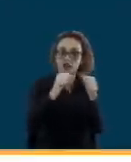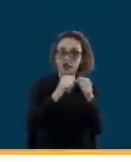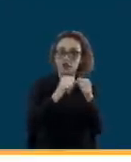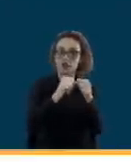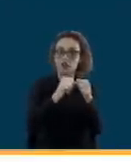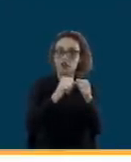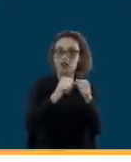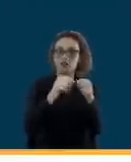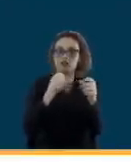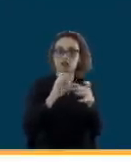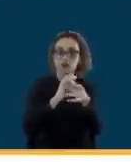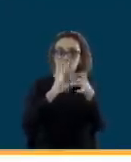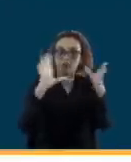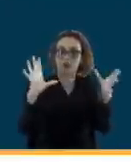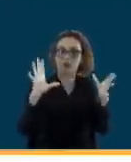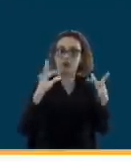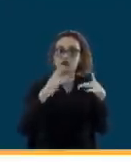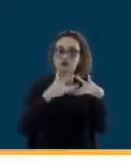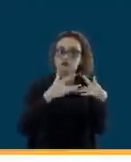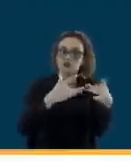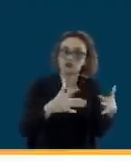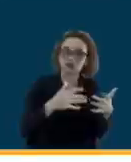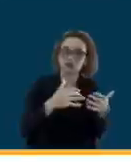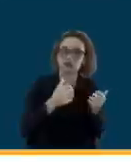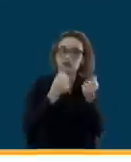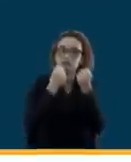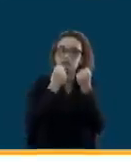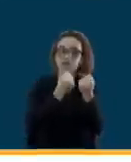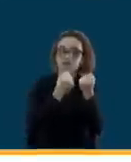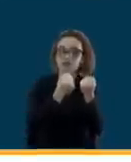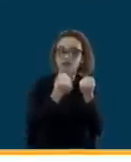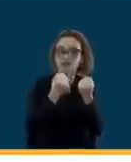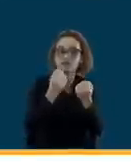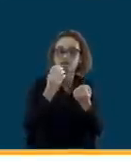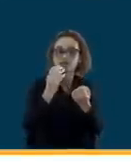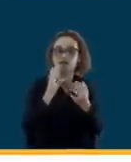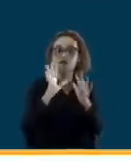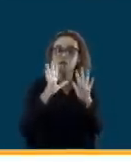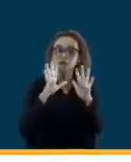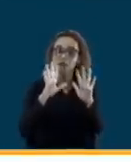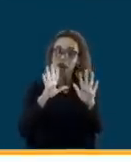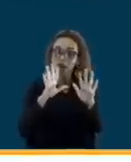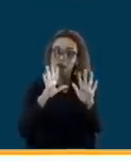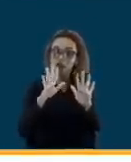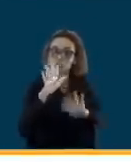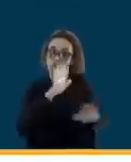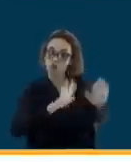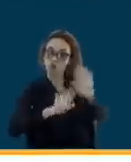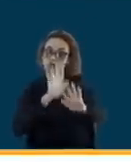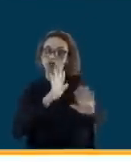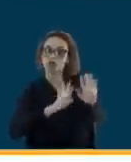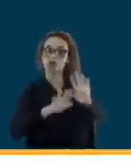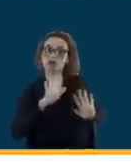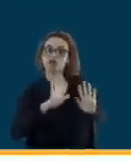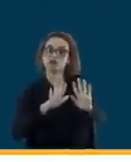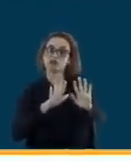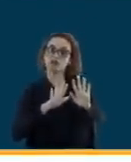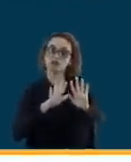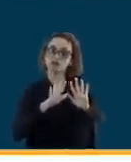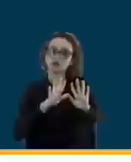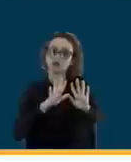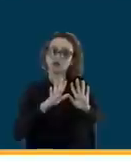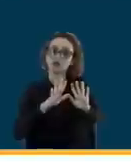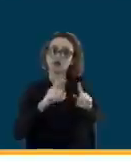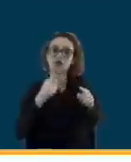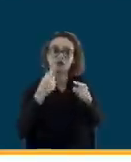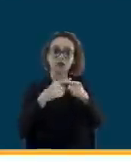aberta, generosa, firme, mas com muito zelo, né? Porque o povo